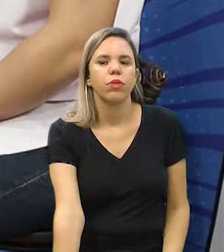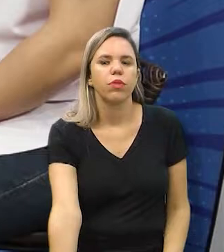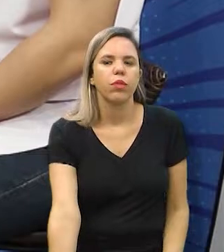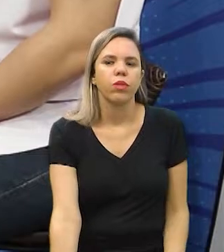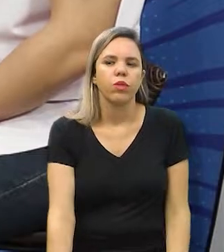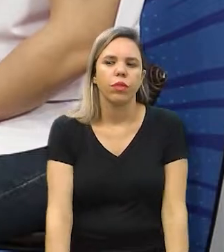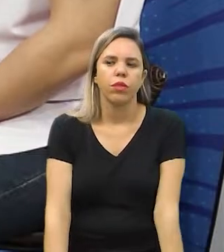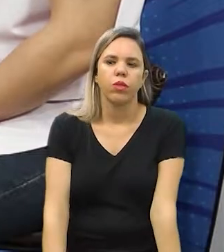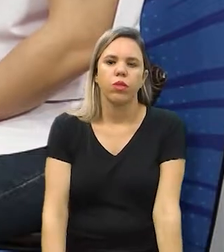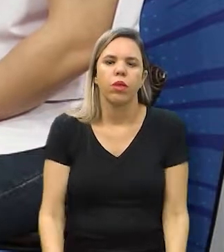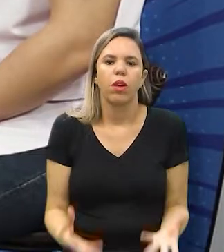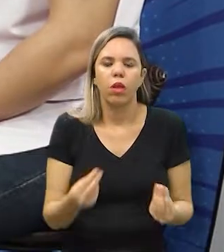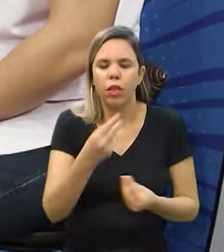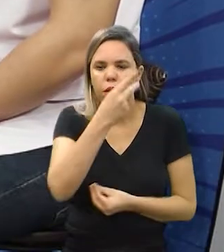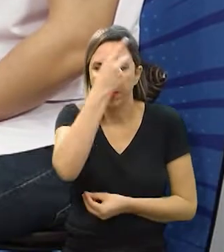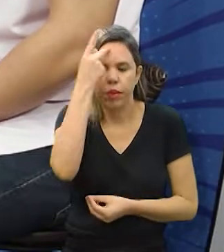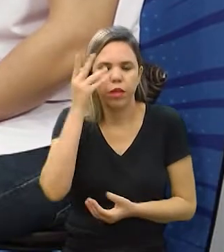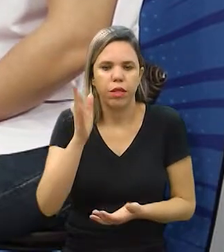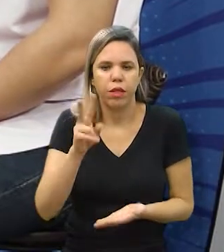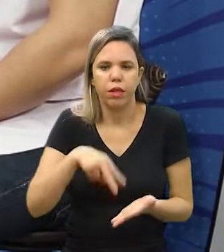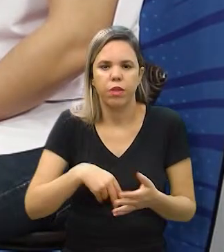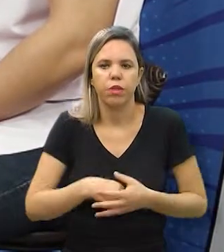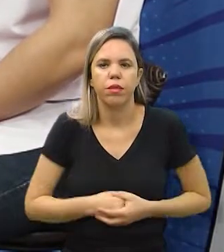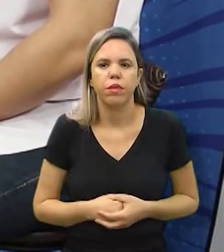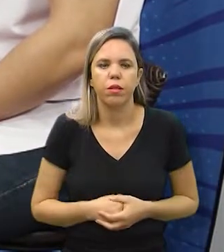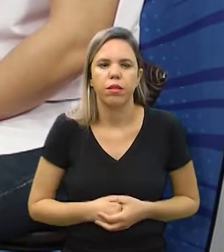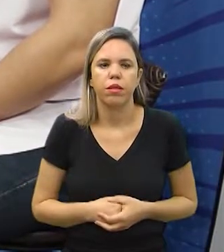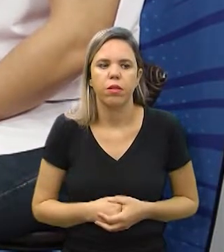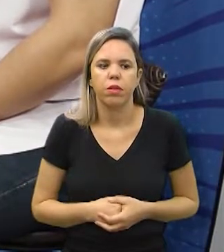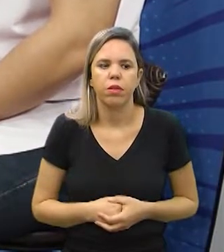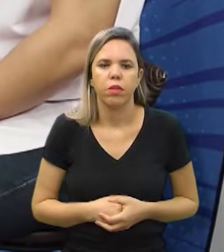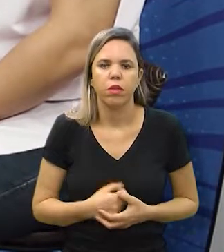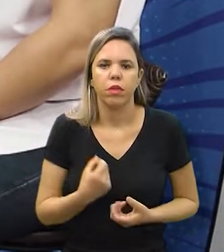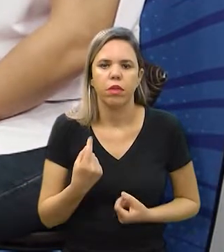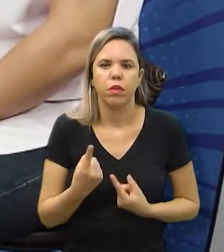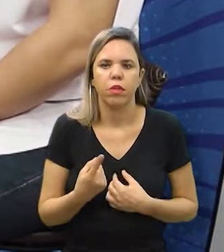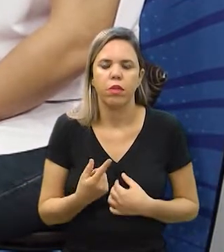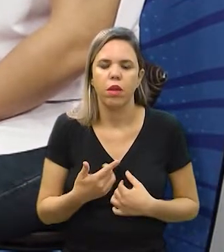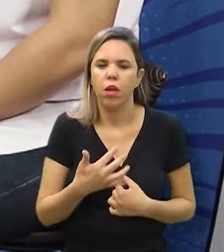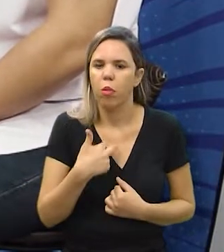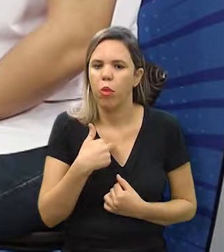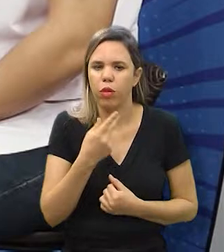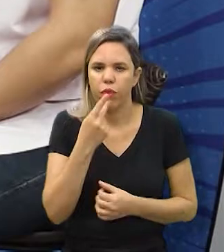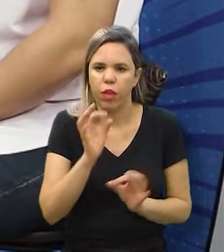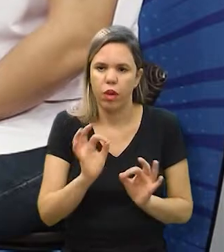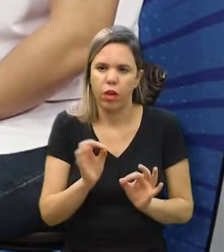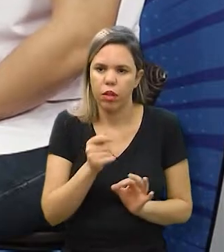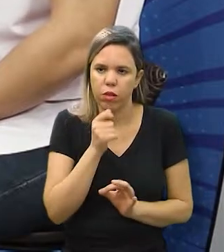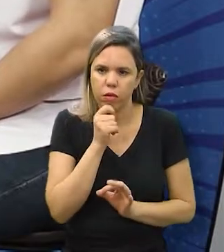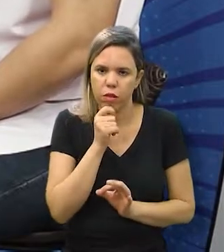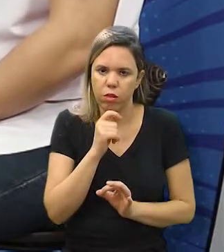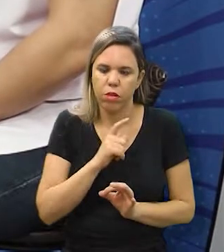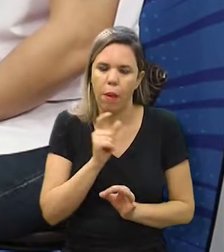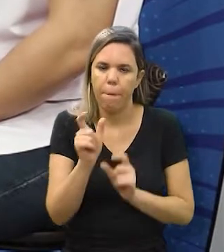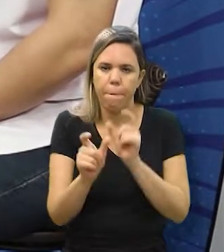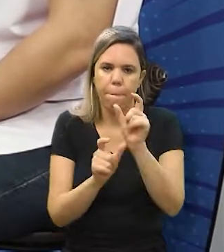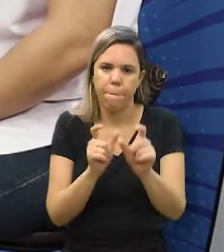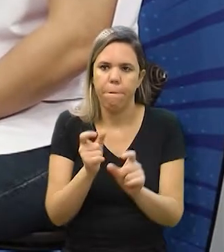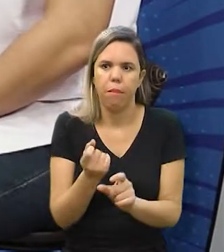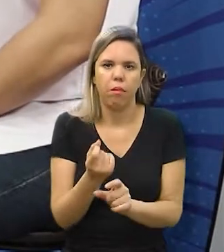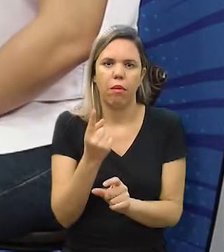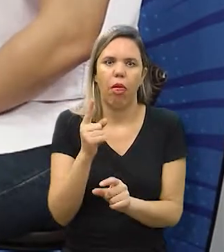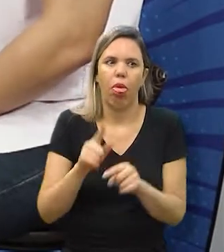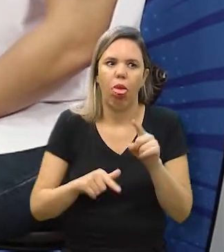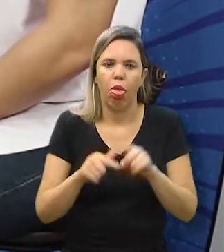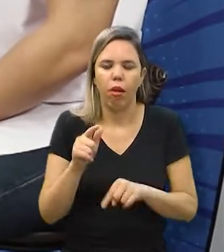Olha, várias pessoas já leram. Algumas críticas eu não posso falar porque elas contêm palavras de baixo